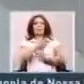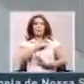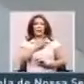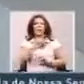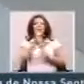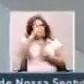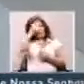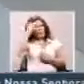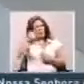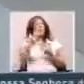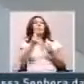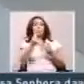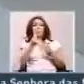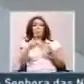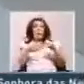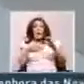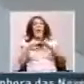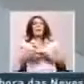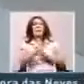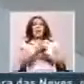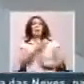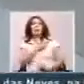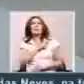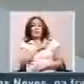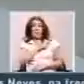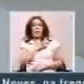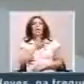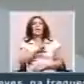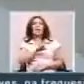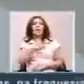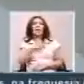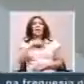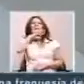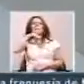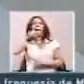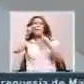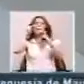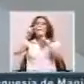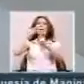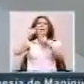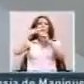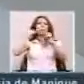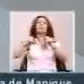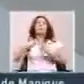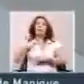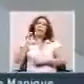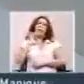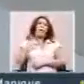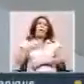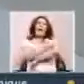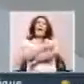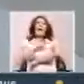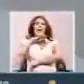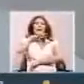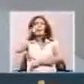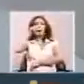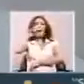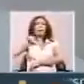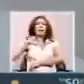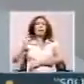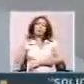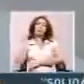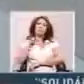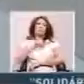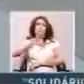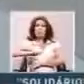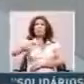jovens entram nas faculdades e estão desligados das suas famílias, estão desenraizados, têm que ir para cidades